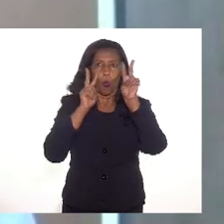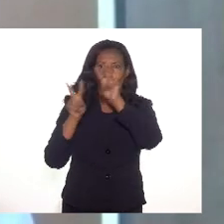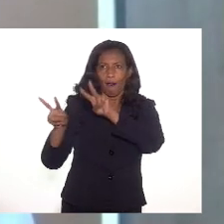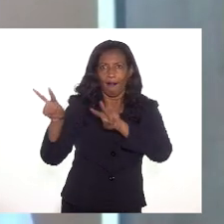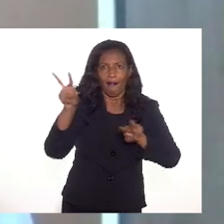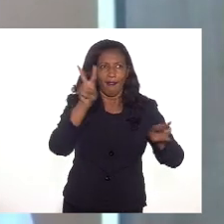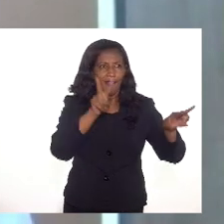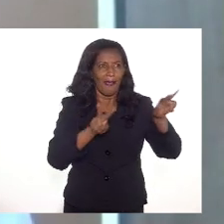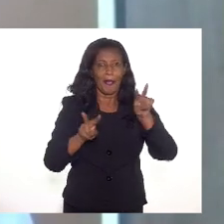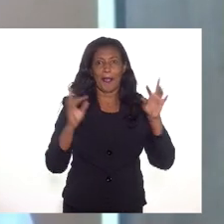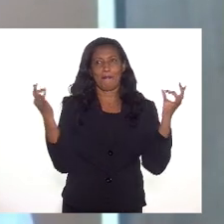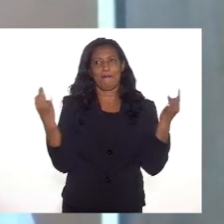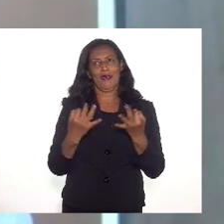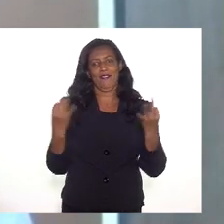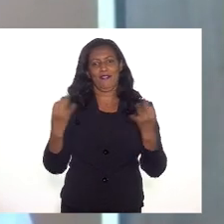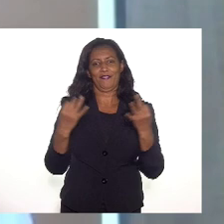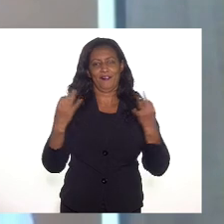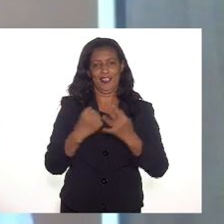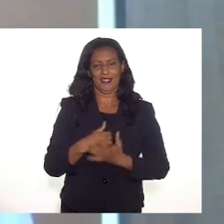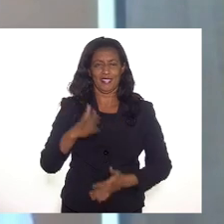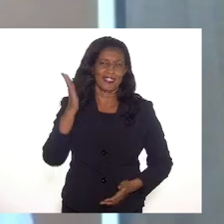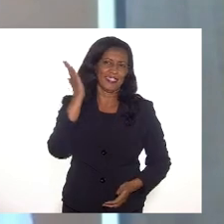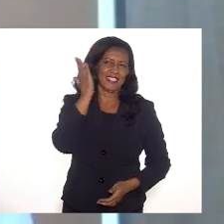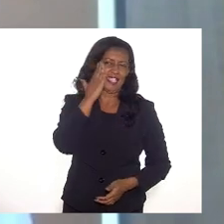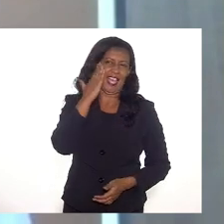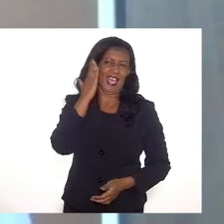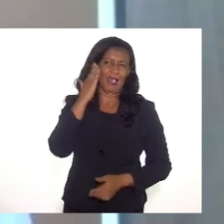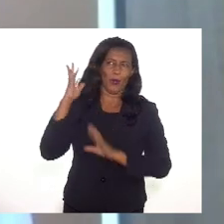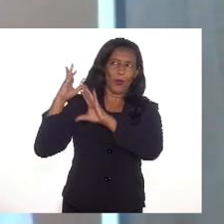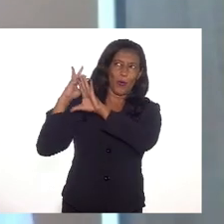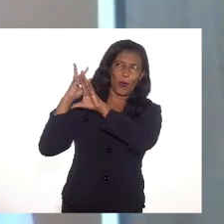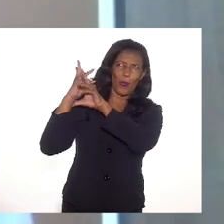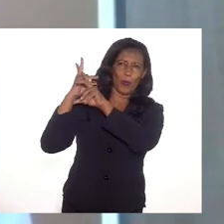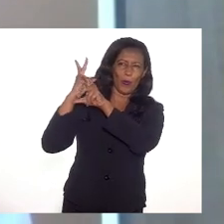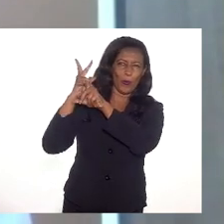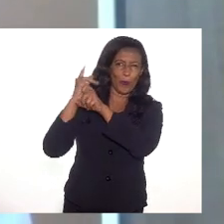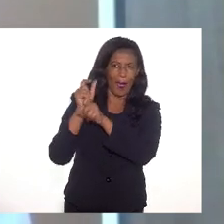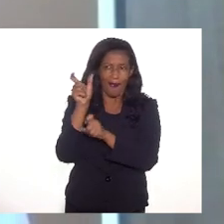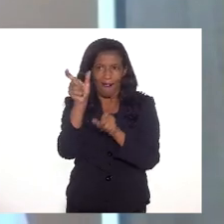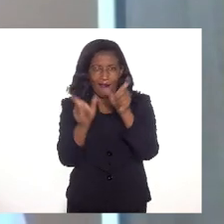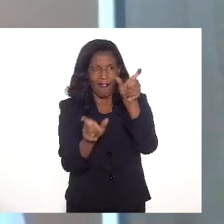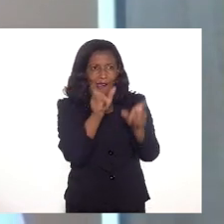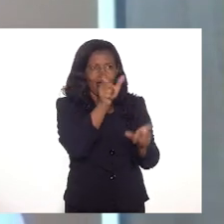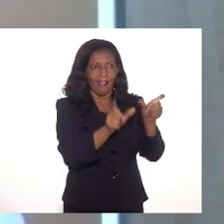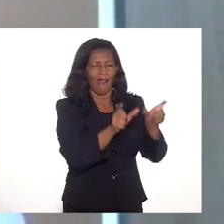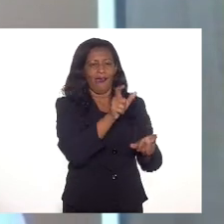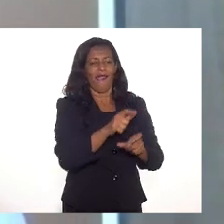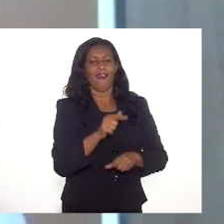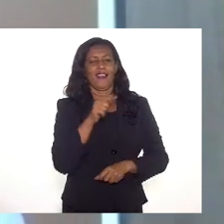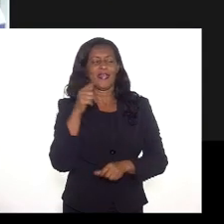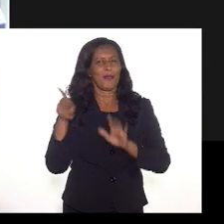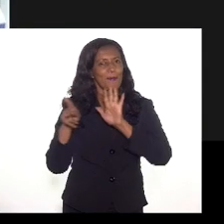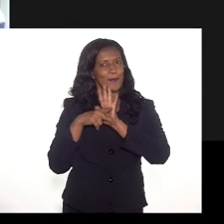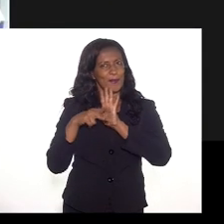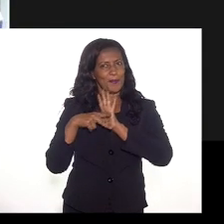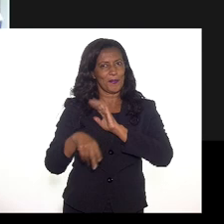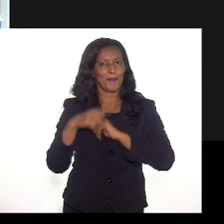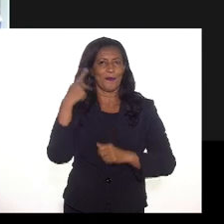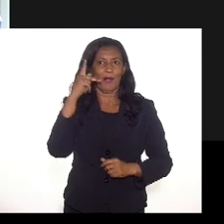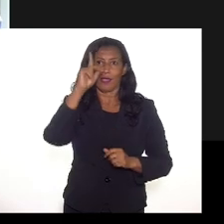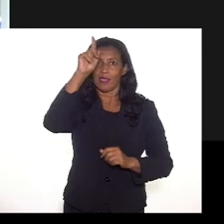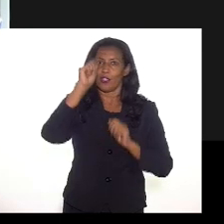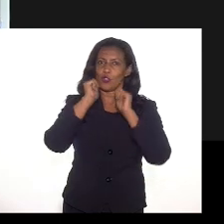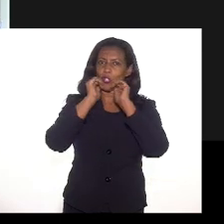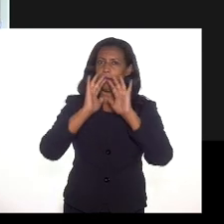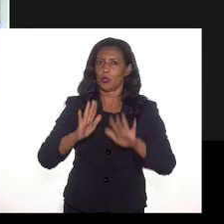é perfeito, ele sabe resgatar e extrair a beleza de cada uma que compõe esse parlamento. Deus te